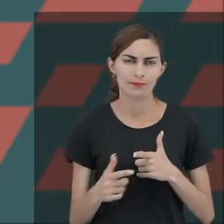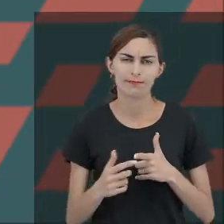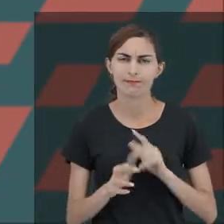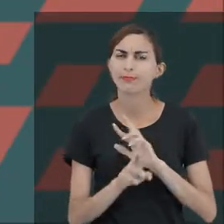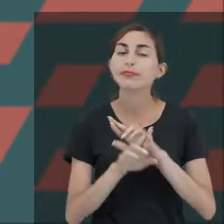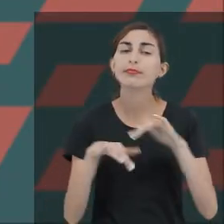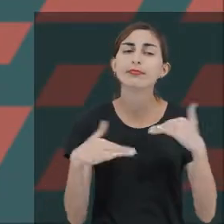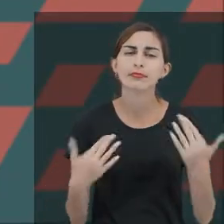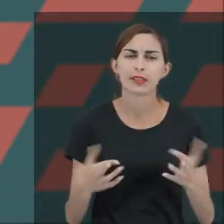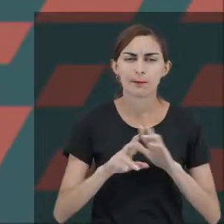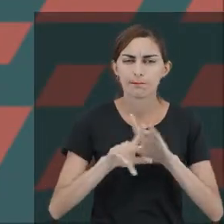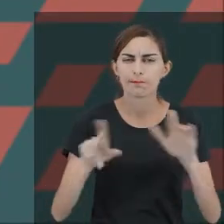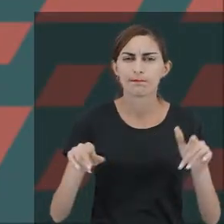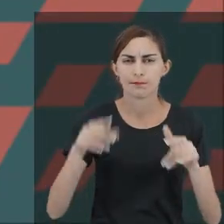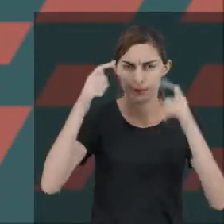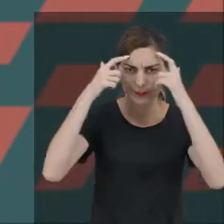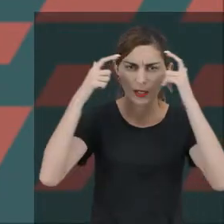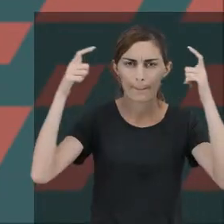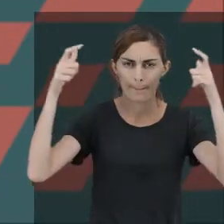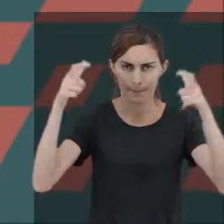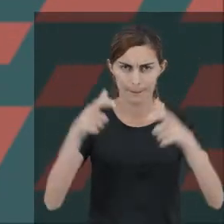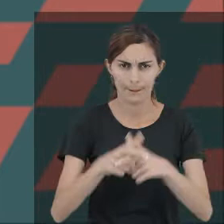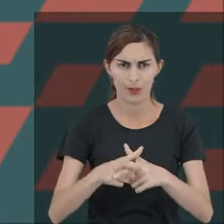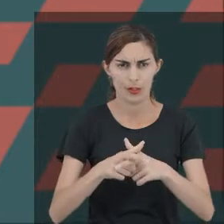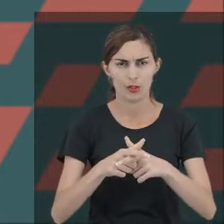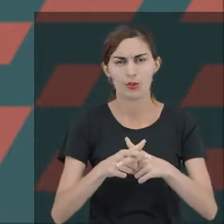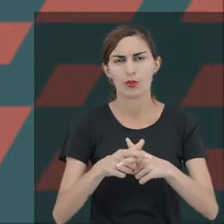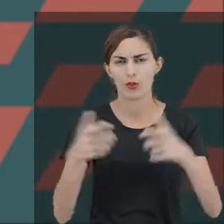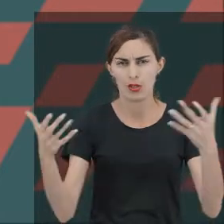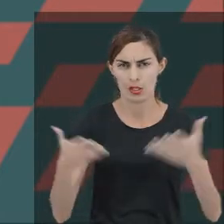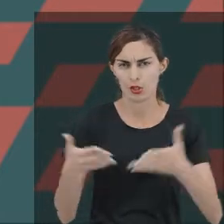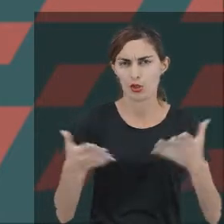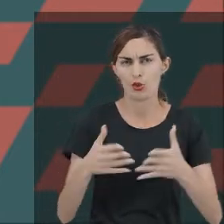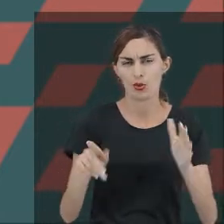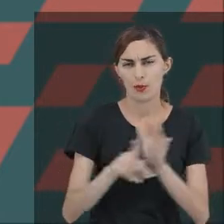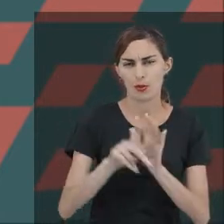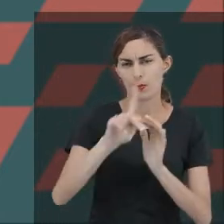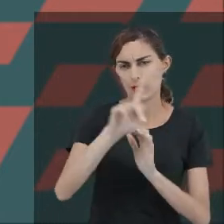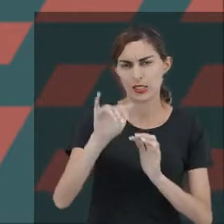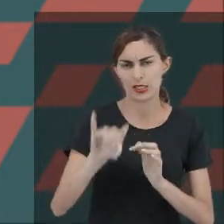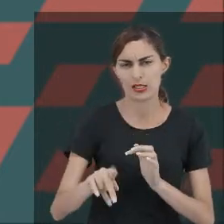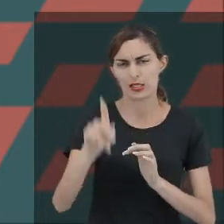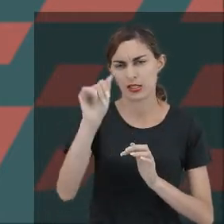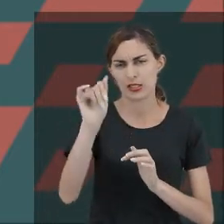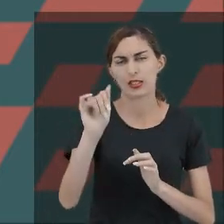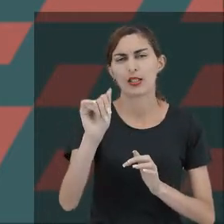Então, a microcefalia, agora não mais microcefalia, síndrome congênita do Zika,